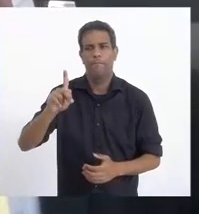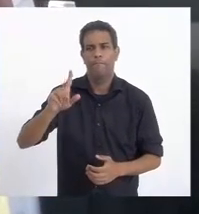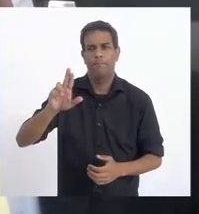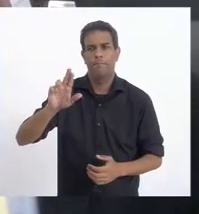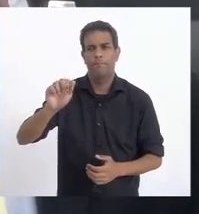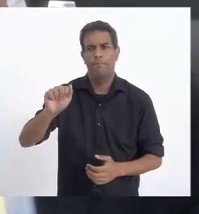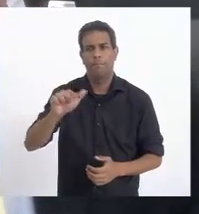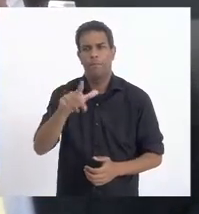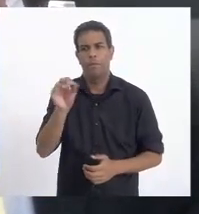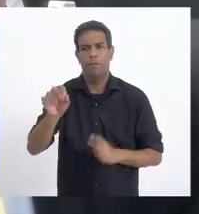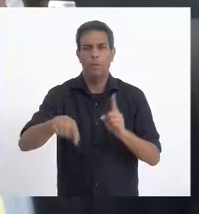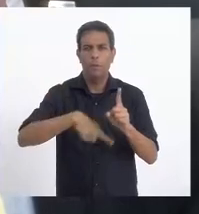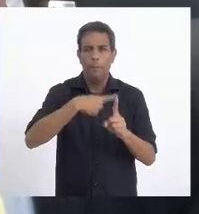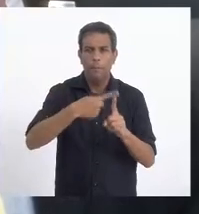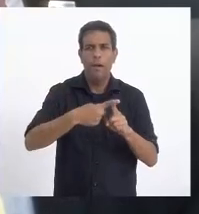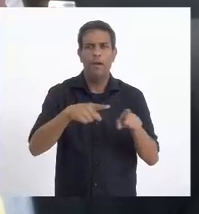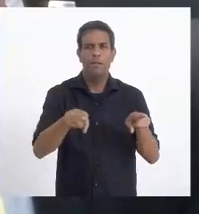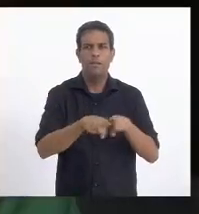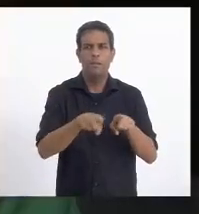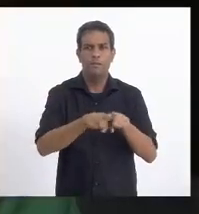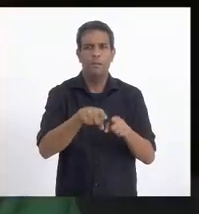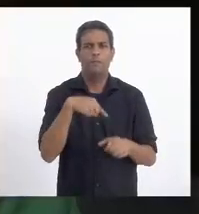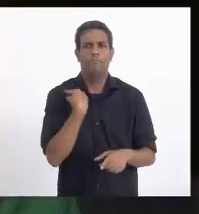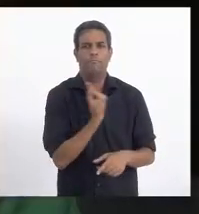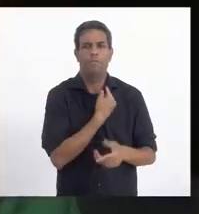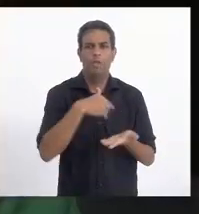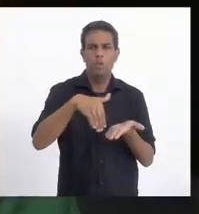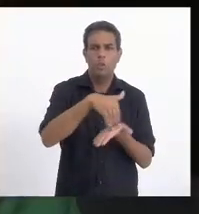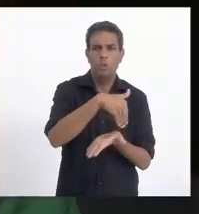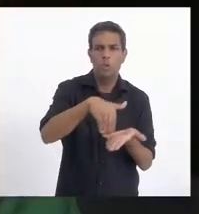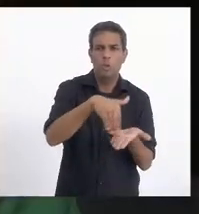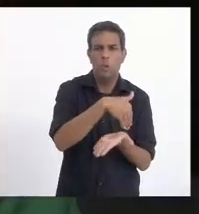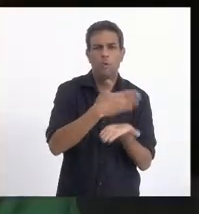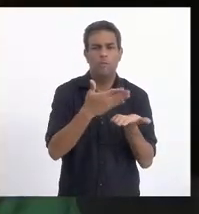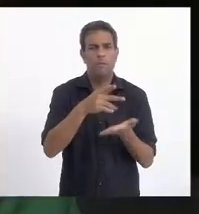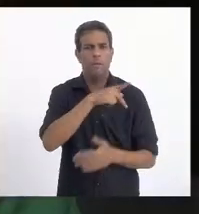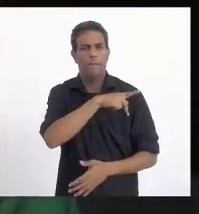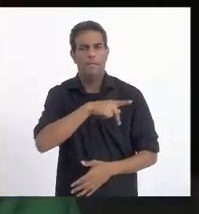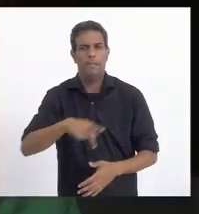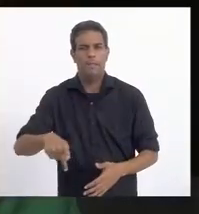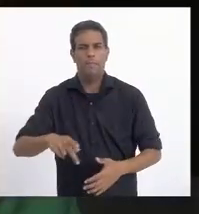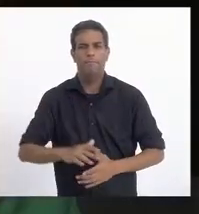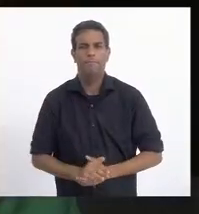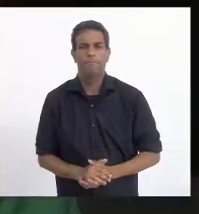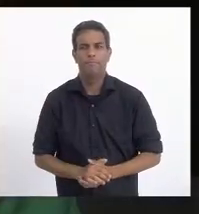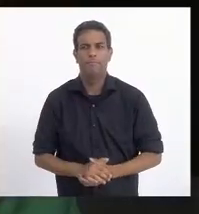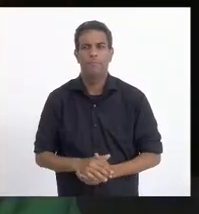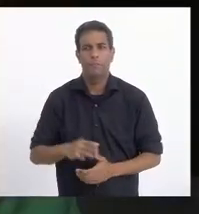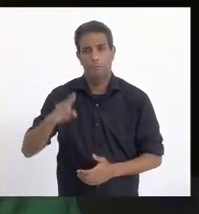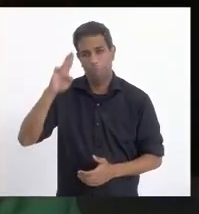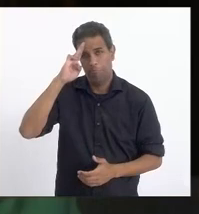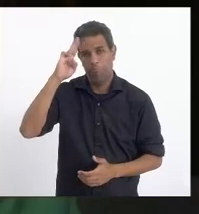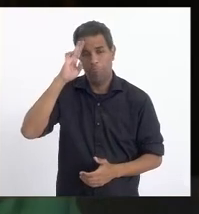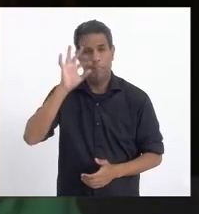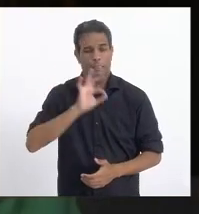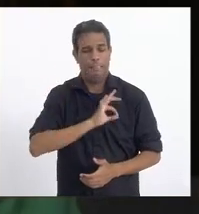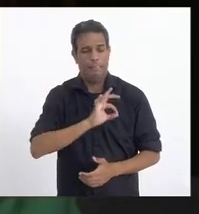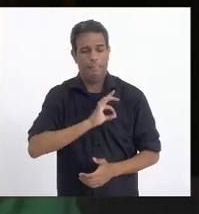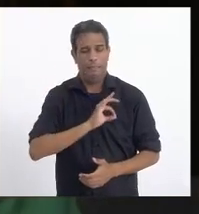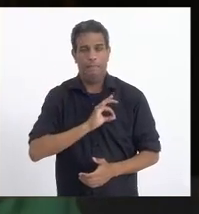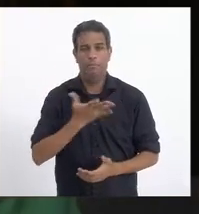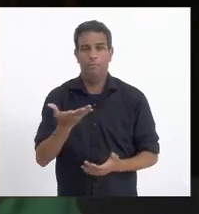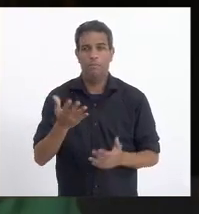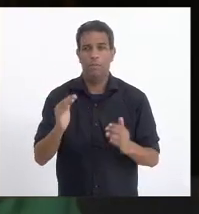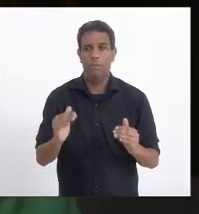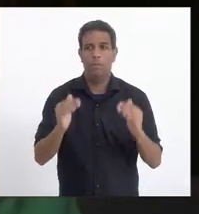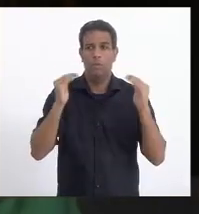e oficiais que aqui estão e o serviço também a nossa secretário do presidente eu sou soldado da polícia militar tu não fala que eu